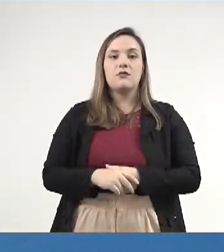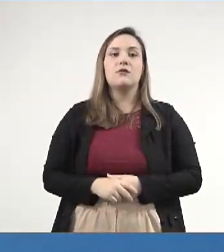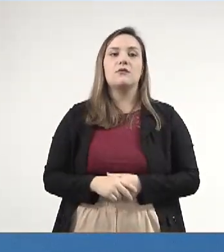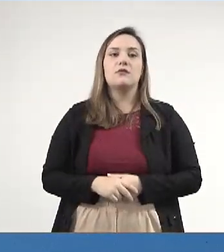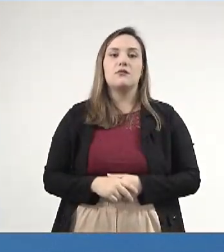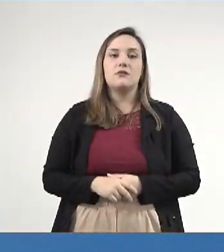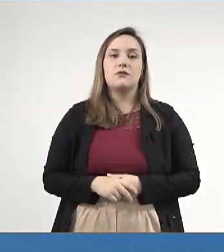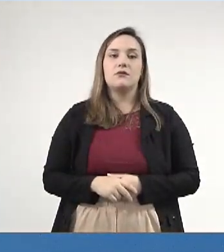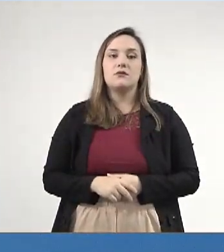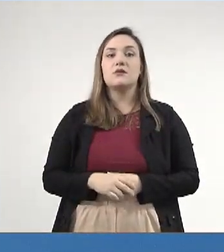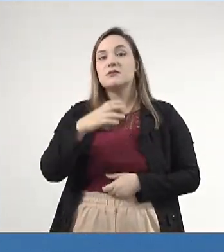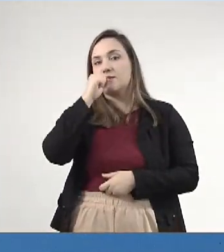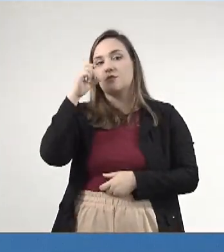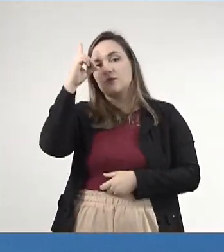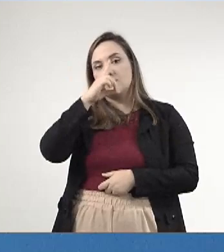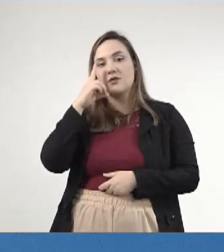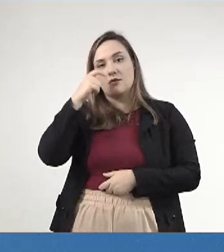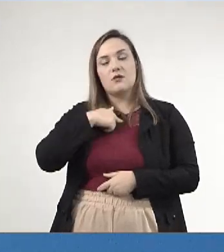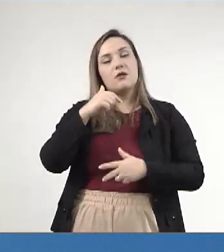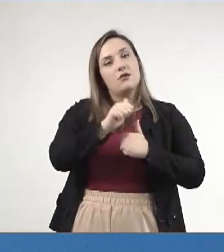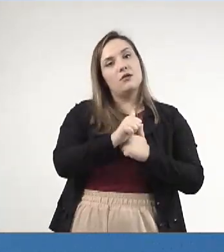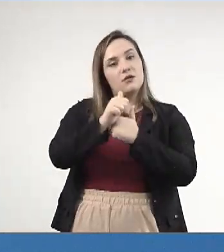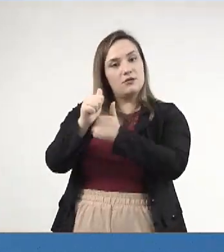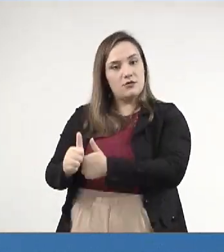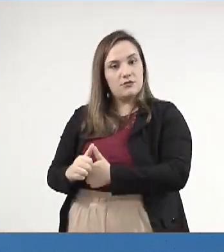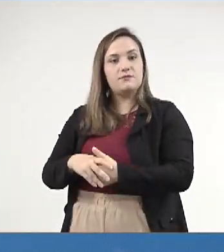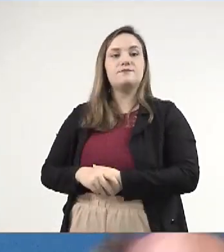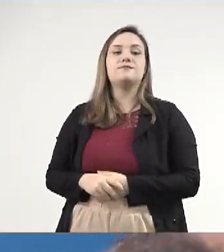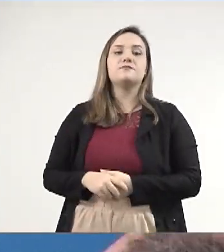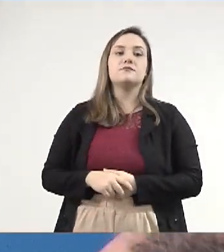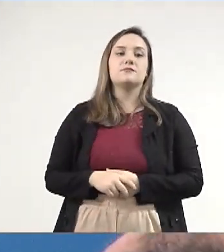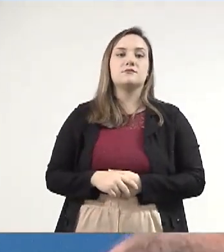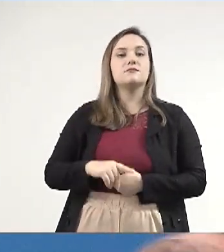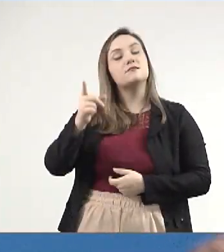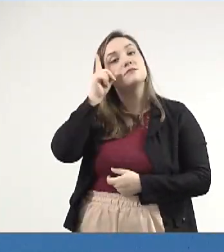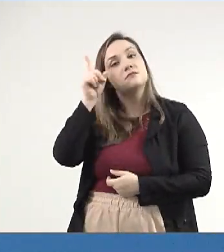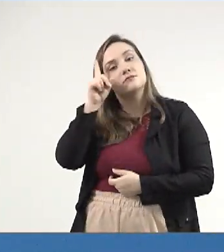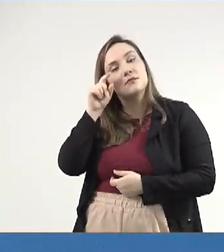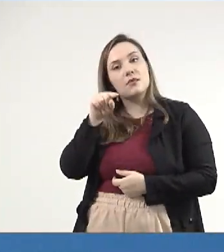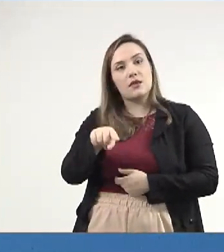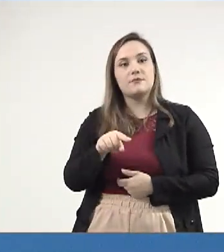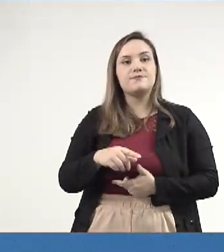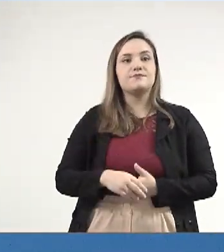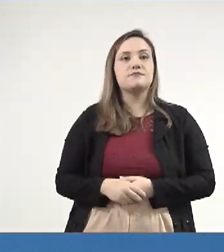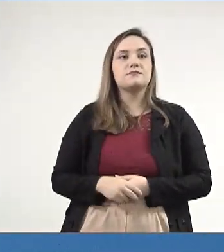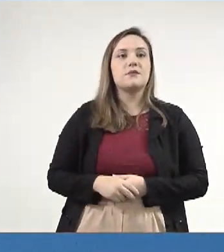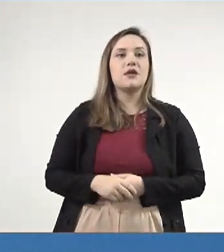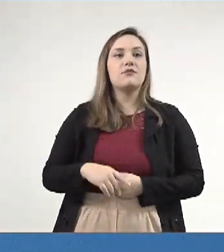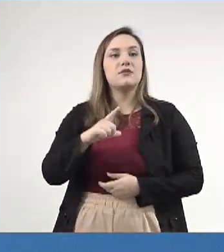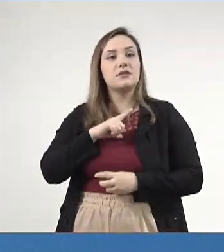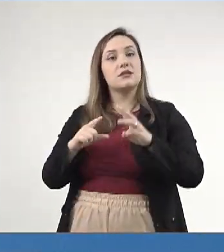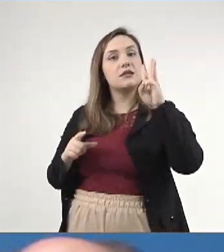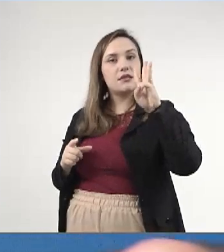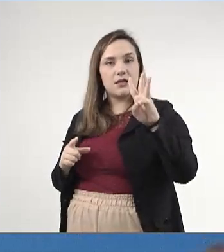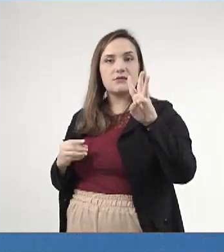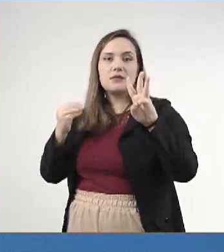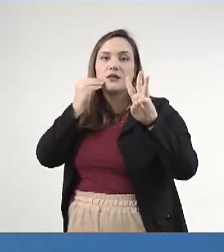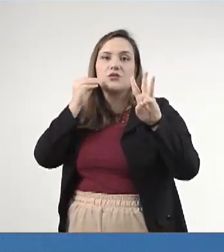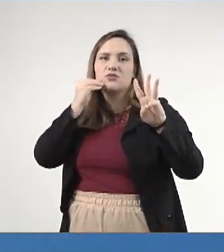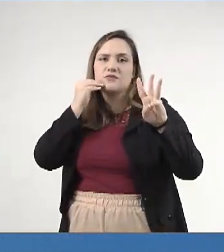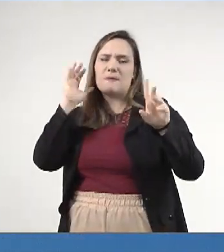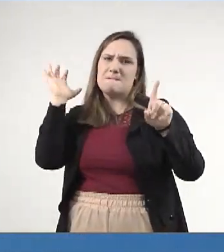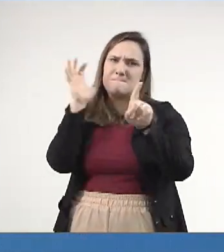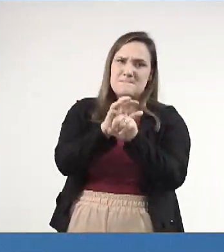nos ataques do final de semana, que eu também acompanhei, e eu venho acompanhando isso dia a dia no processo, foram 3 ataques. Em um